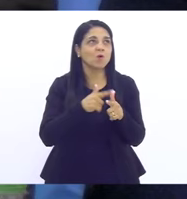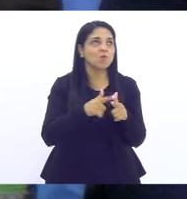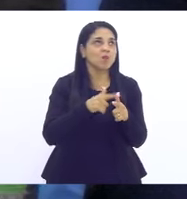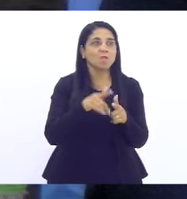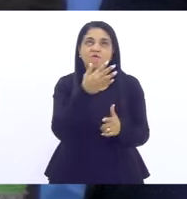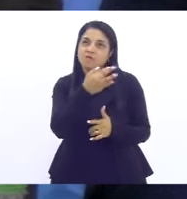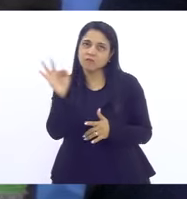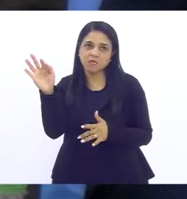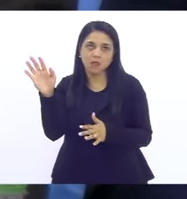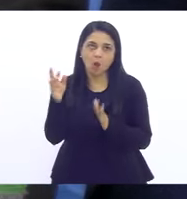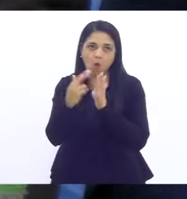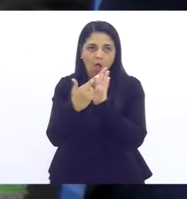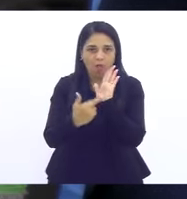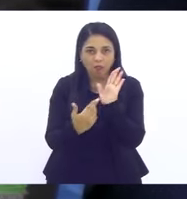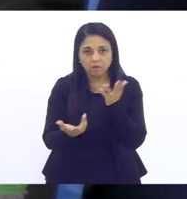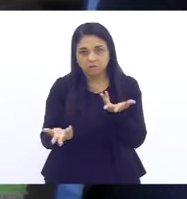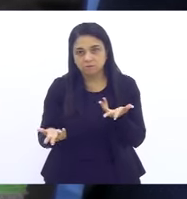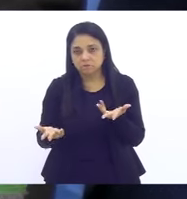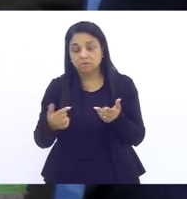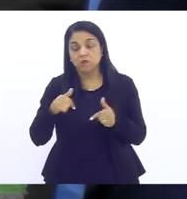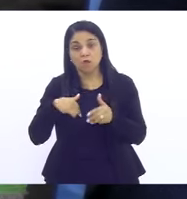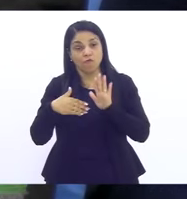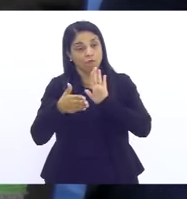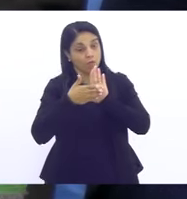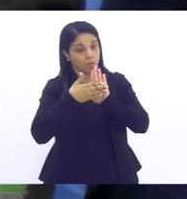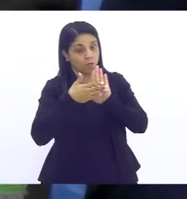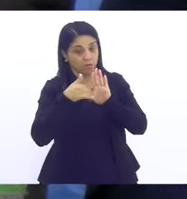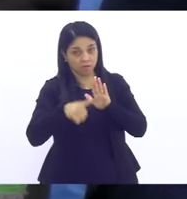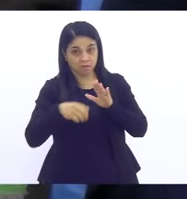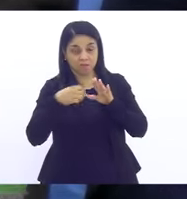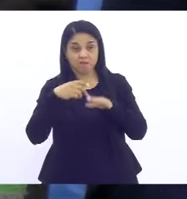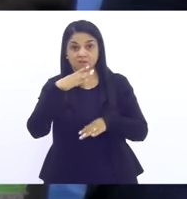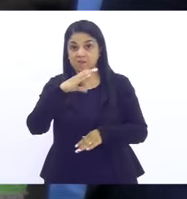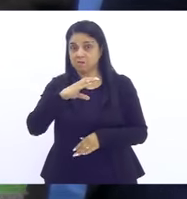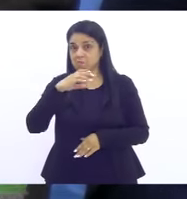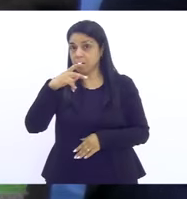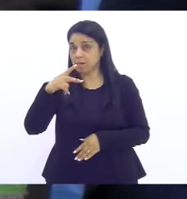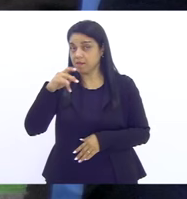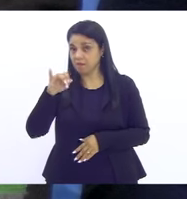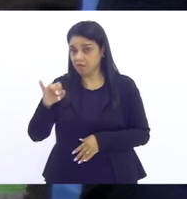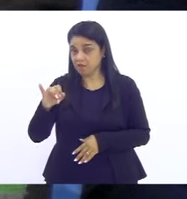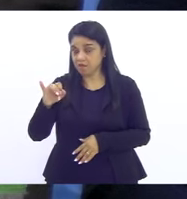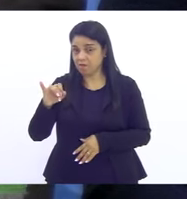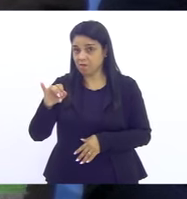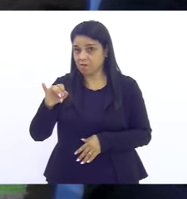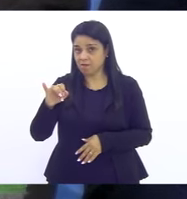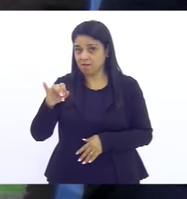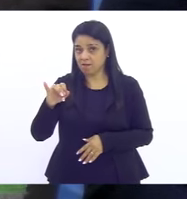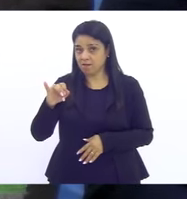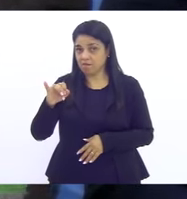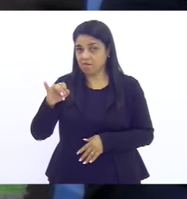federal. Gente, vamos, e eu vou propor aqui, que essa CPI saia daqui.